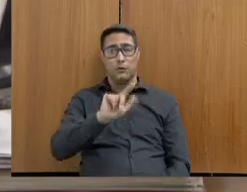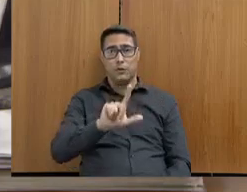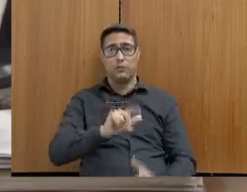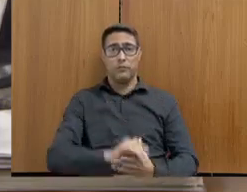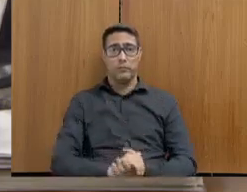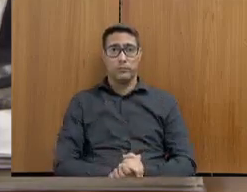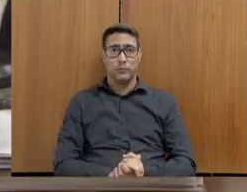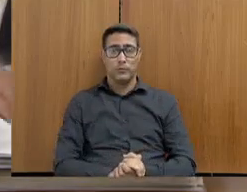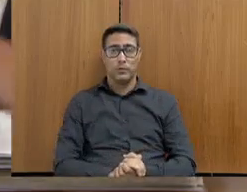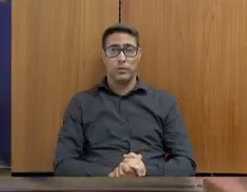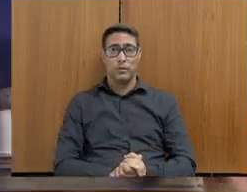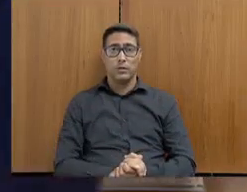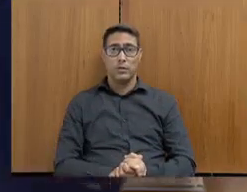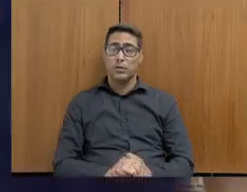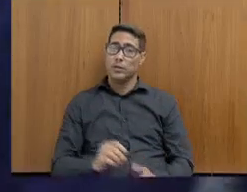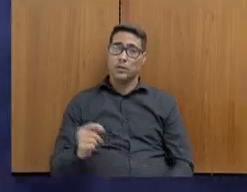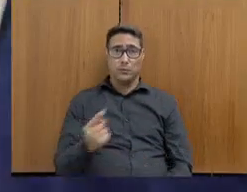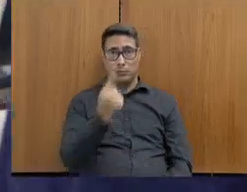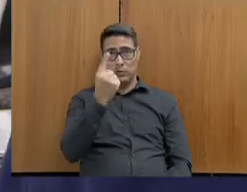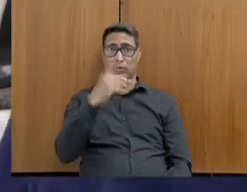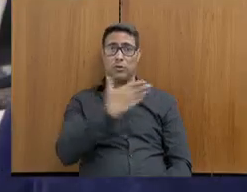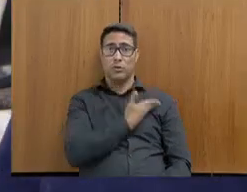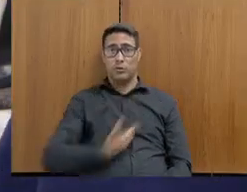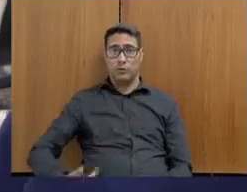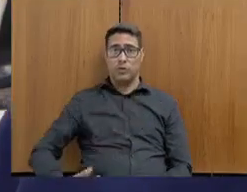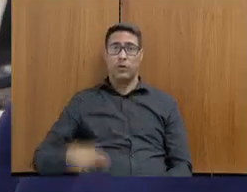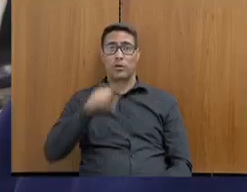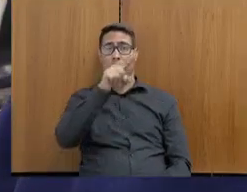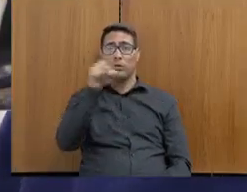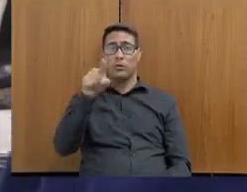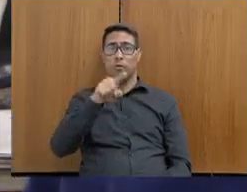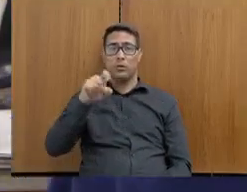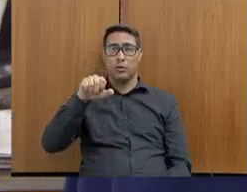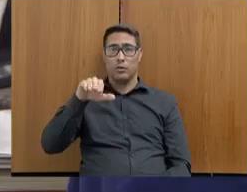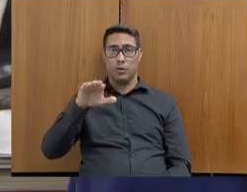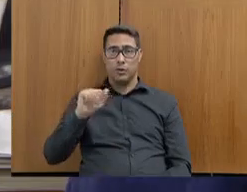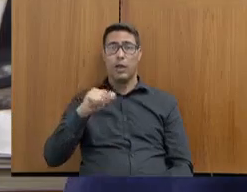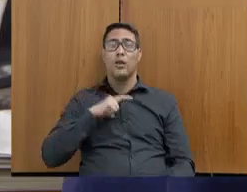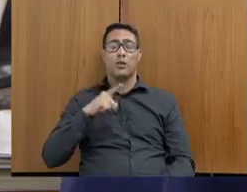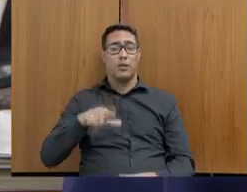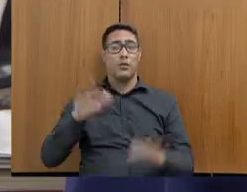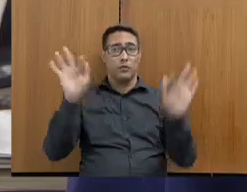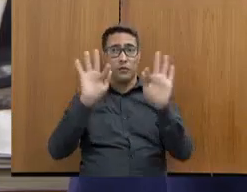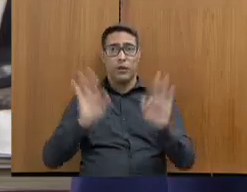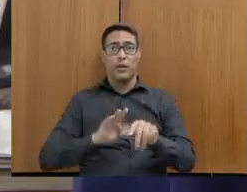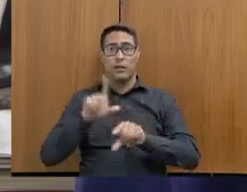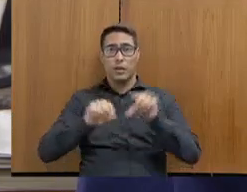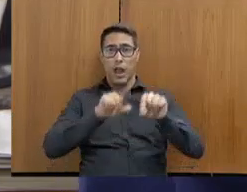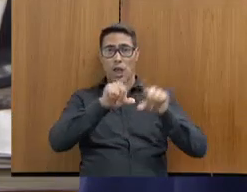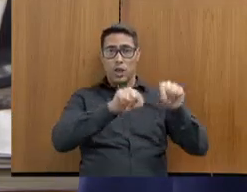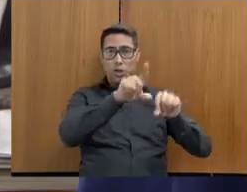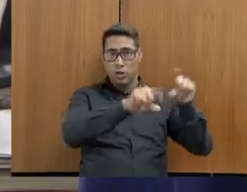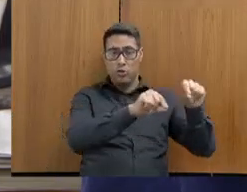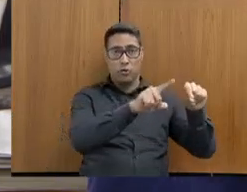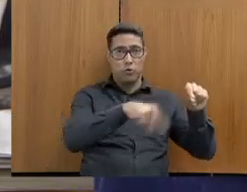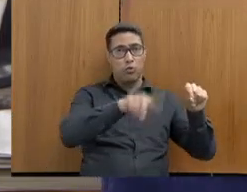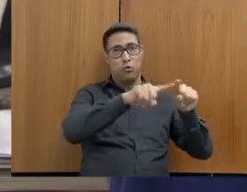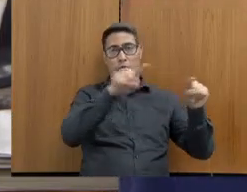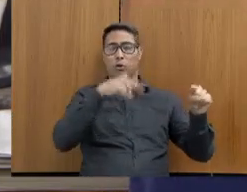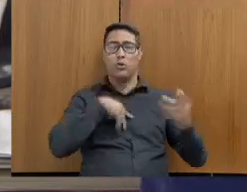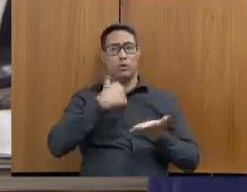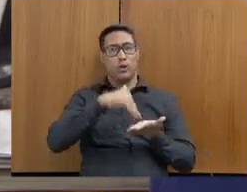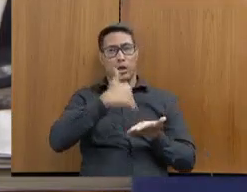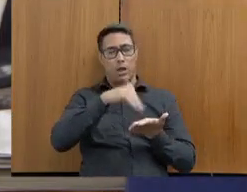eu tenho dito que o governo tem sido muito feliz na escolha de seus secretários primeiro segundo terceiro Escalão enfim